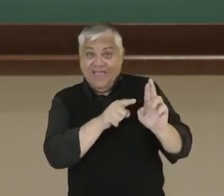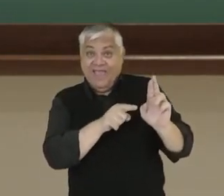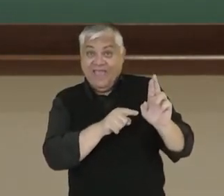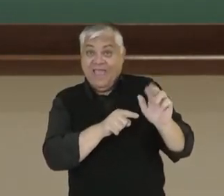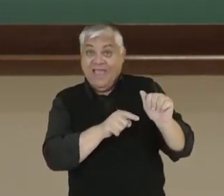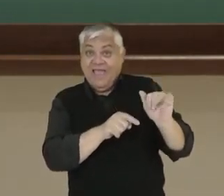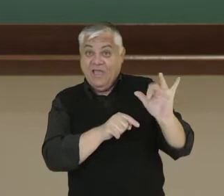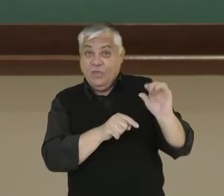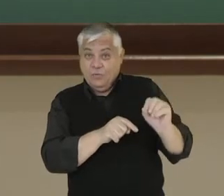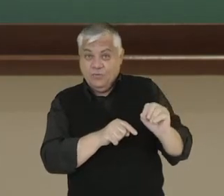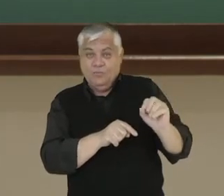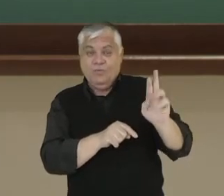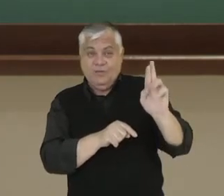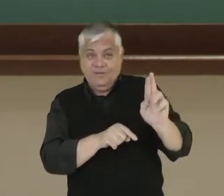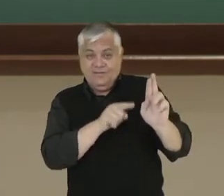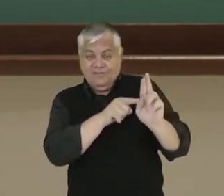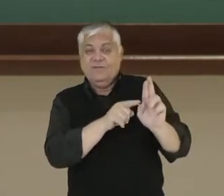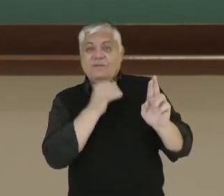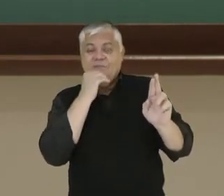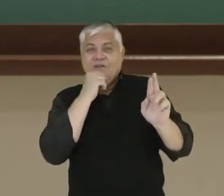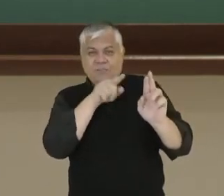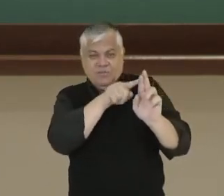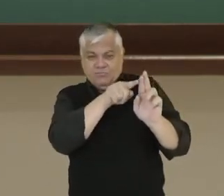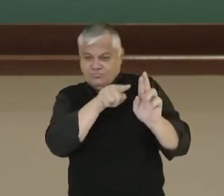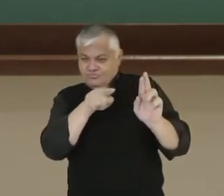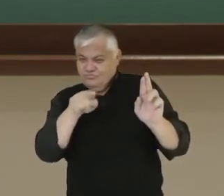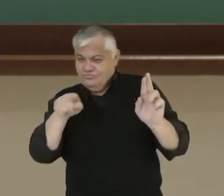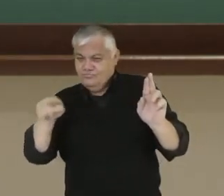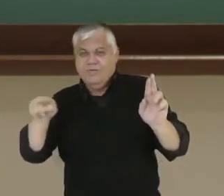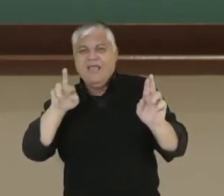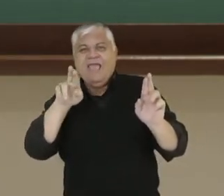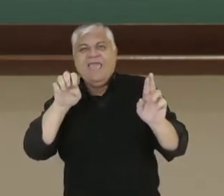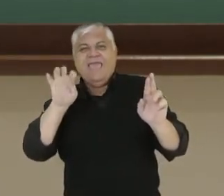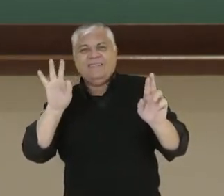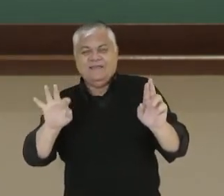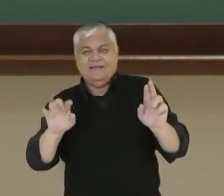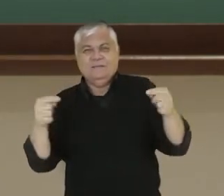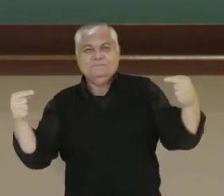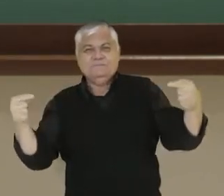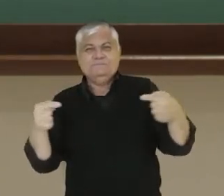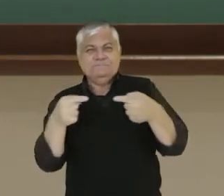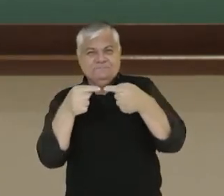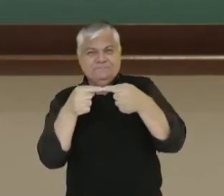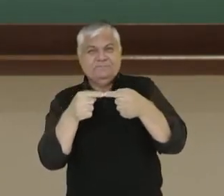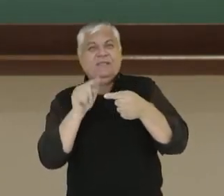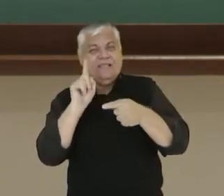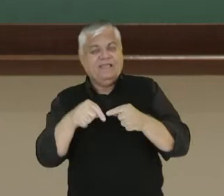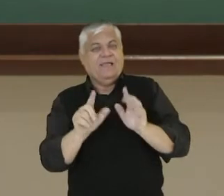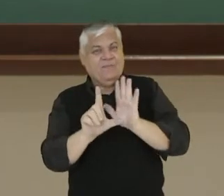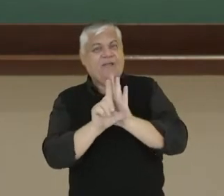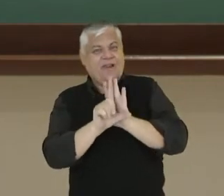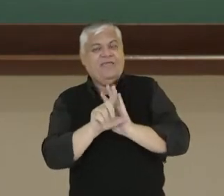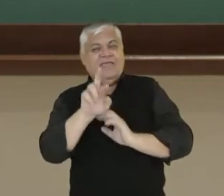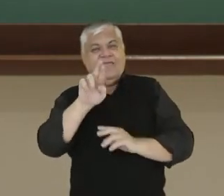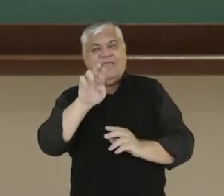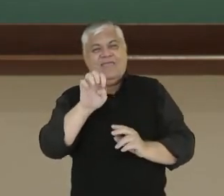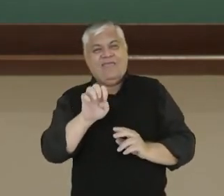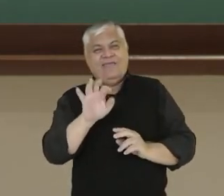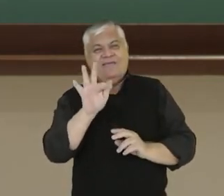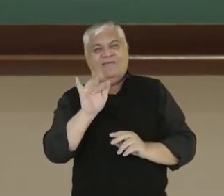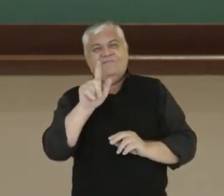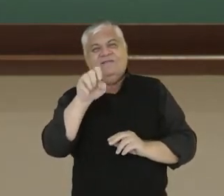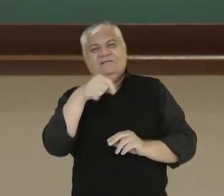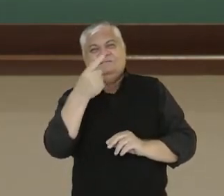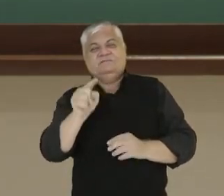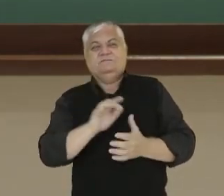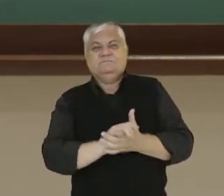é o ângulo entre o raio refletido e a reta normal. E eles são sempre iguais. Então, essa é uma das leis da reflexão, né?